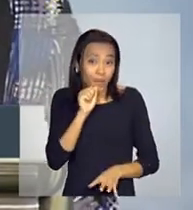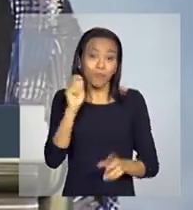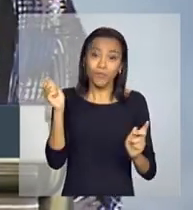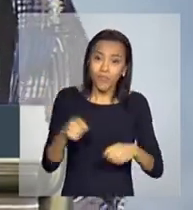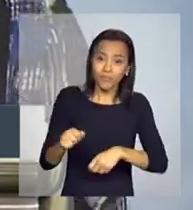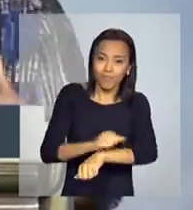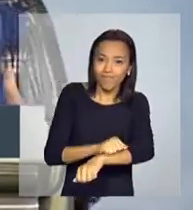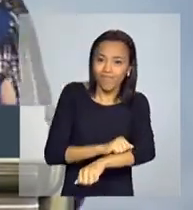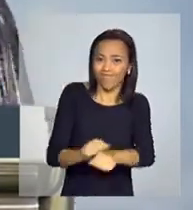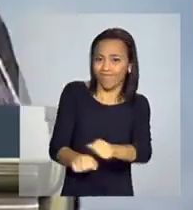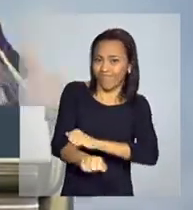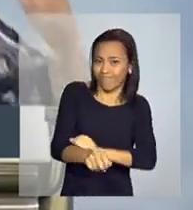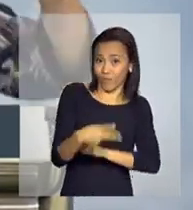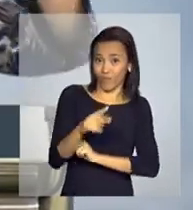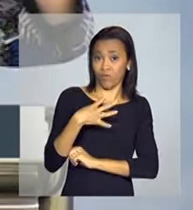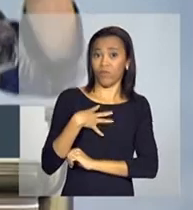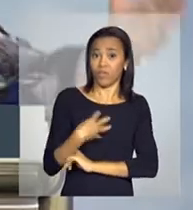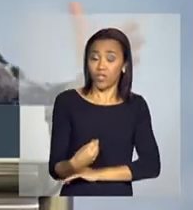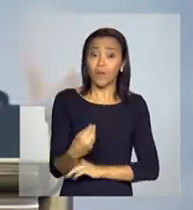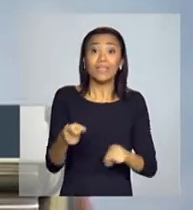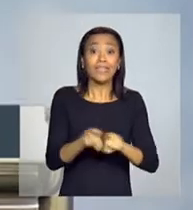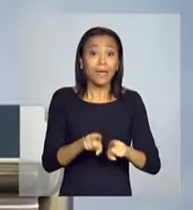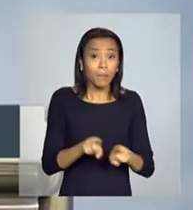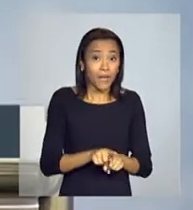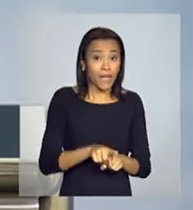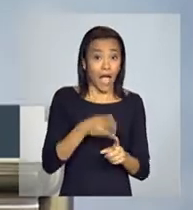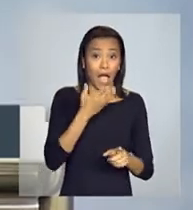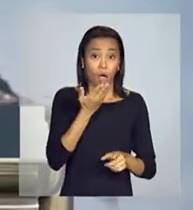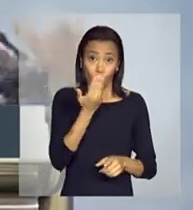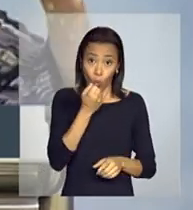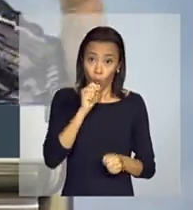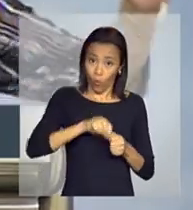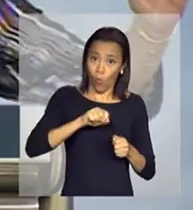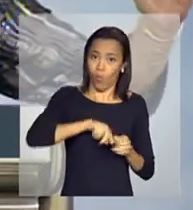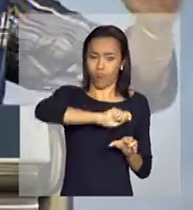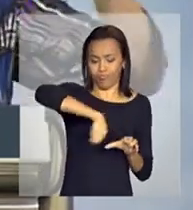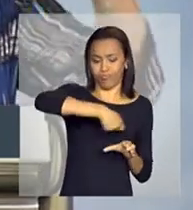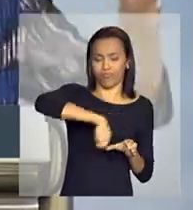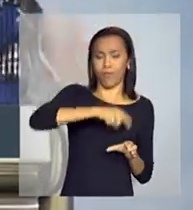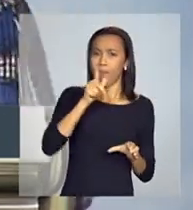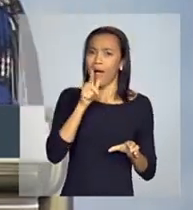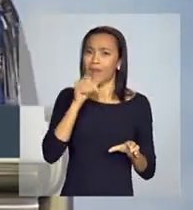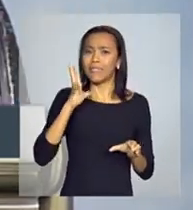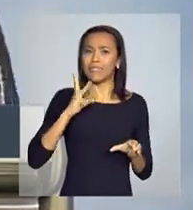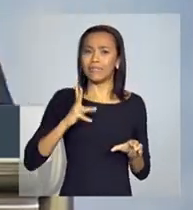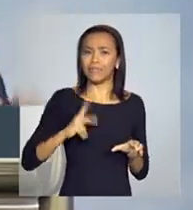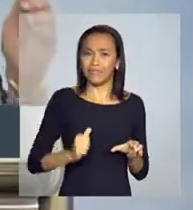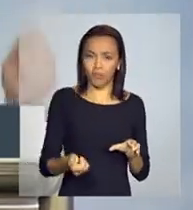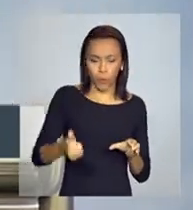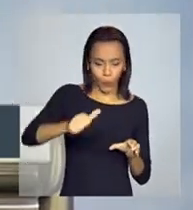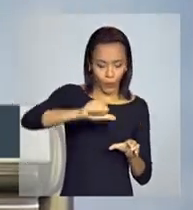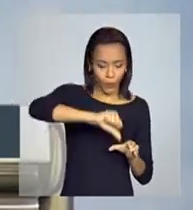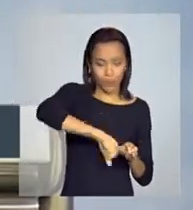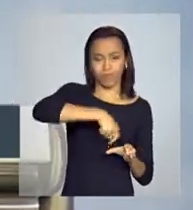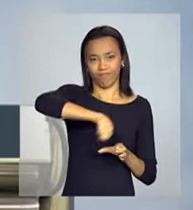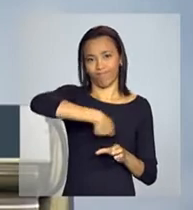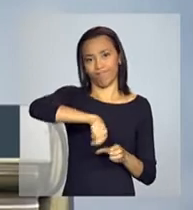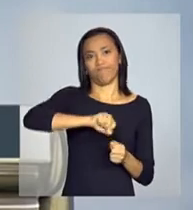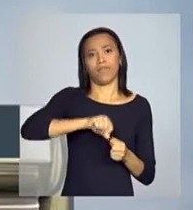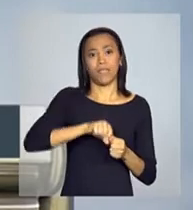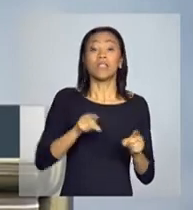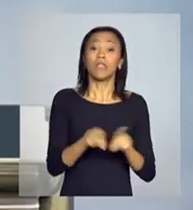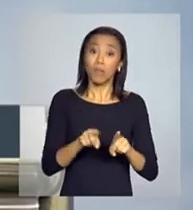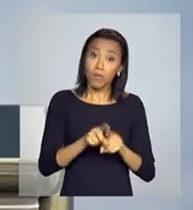filho, permite que a comida seja feita com uma água de qualidade, permite que